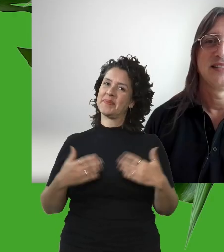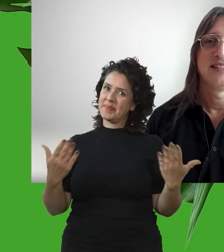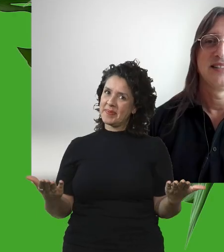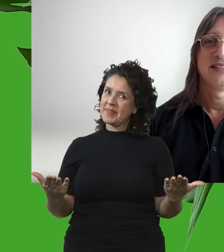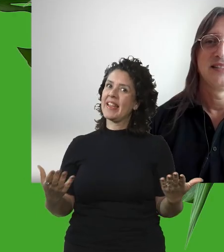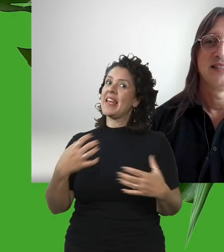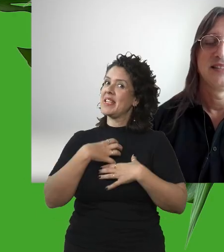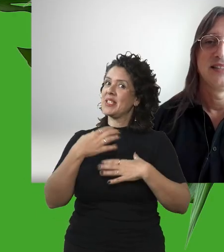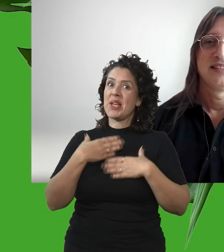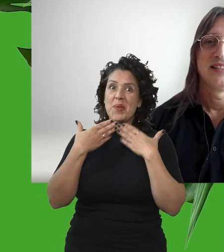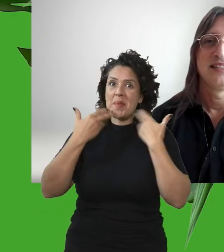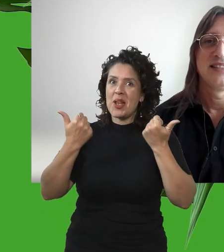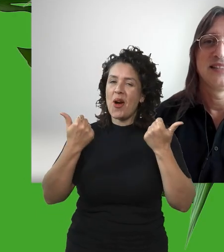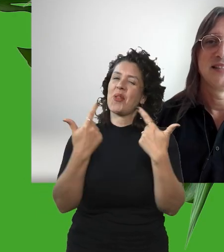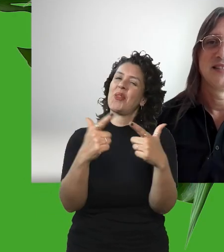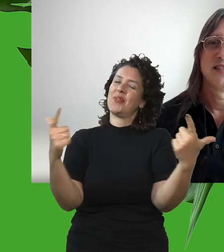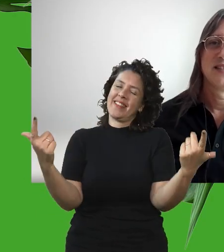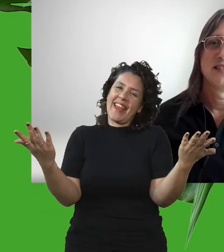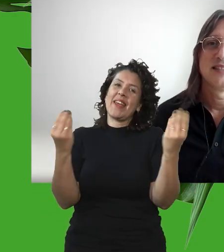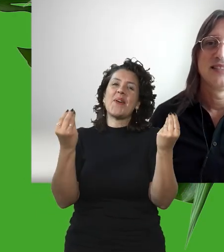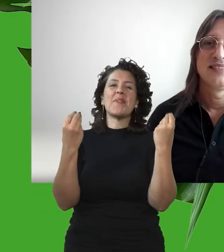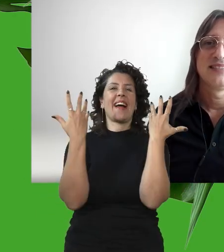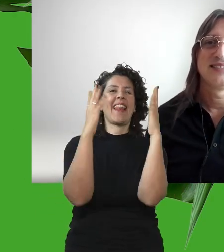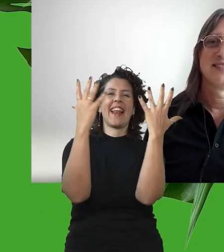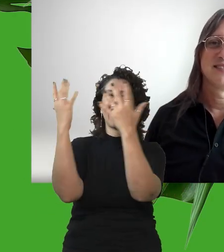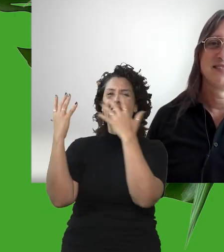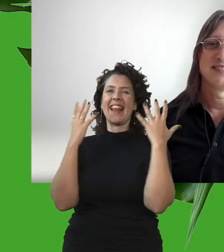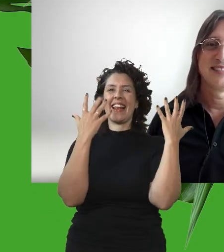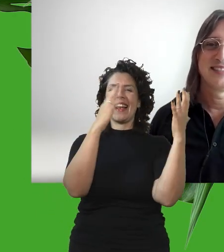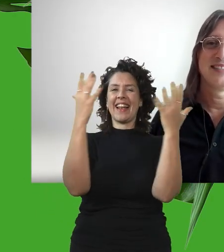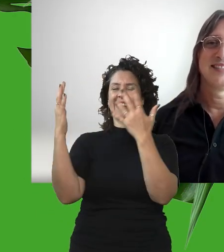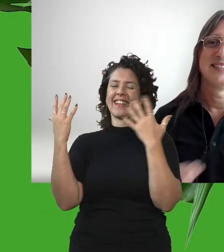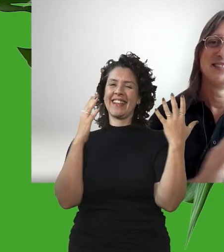para a gente finalizar. Vou pedir uma salva de palmas do pessoal da produção aqui para os convidados.